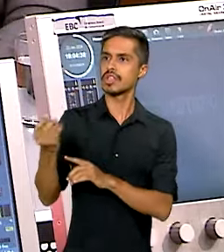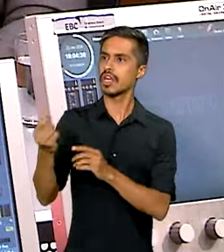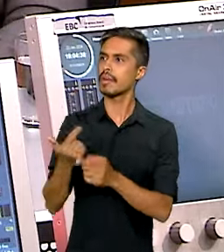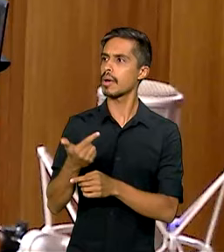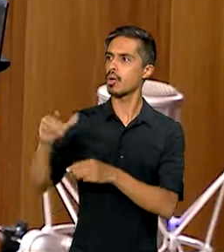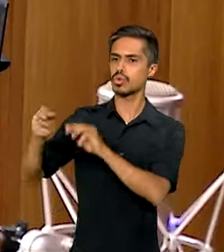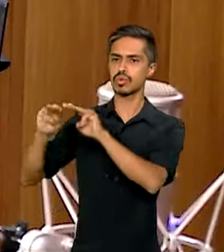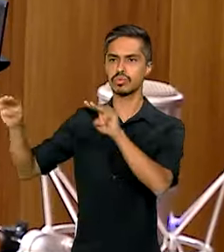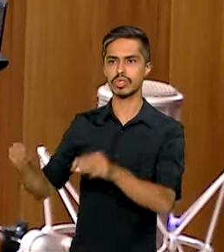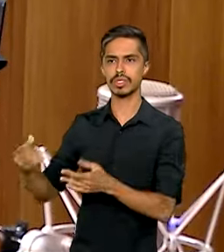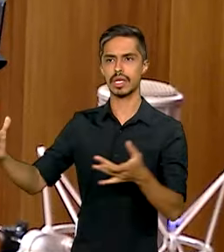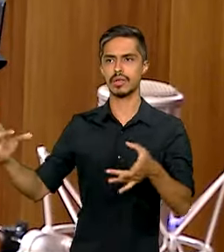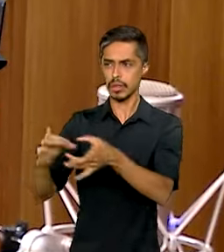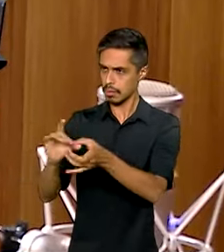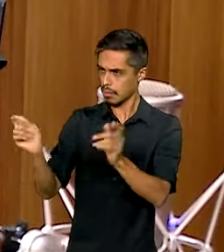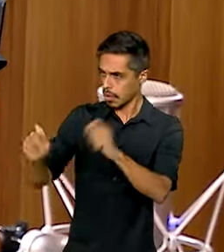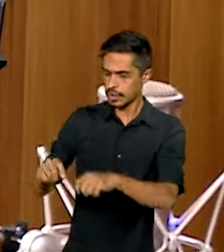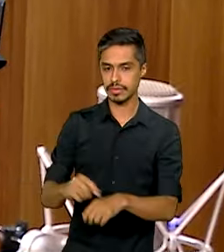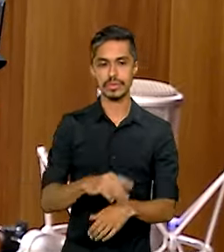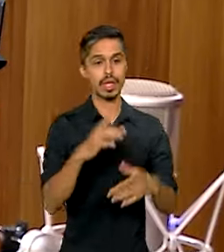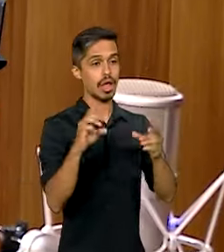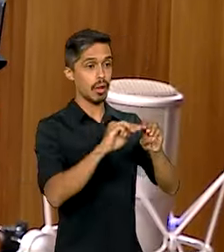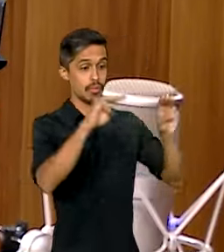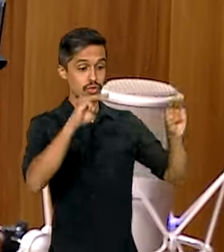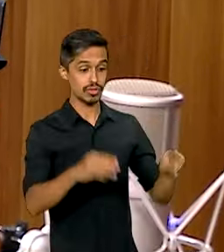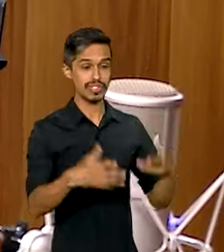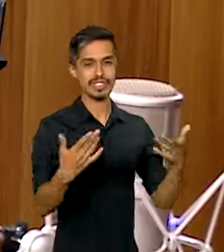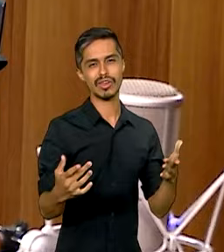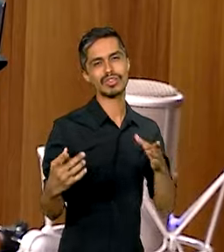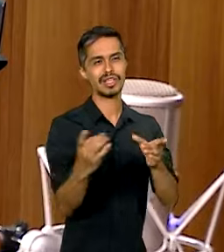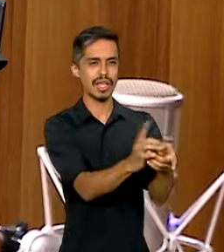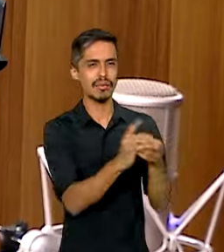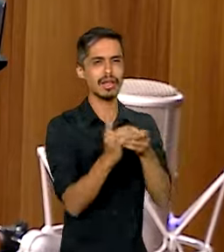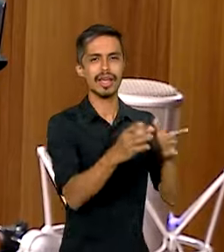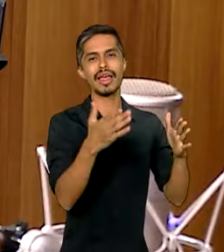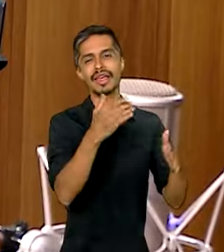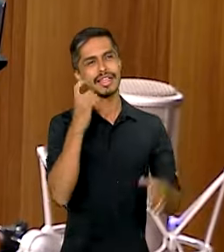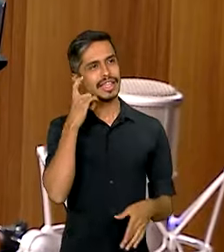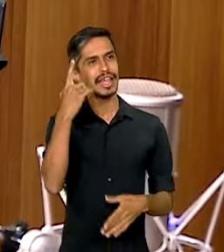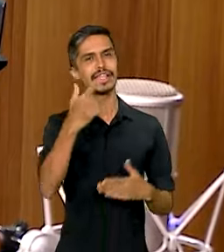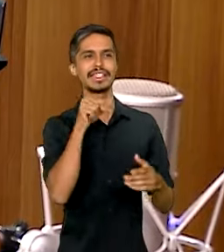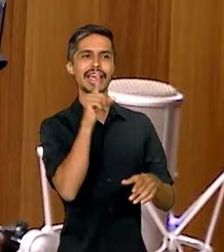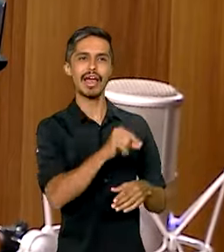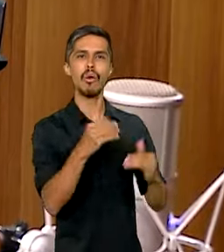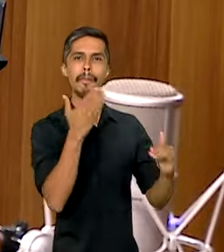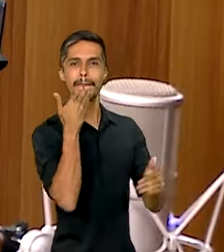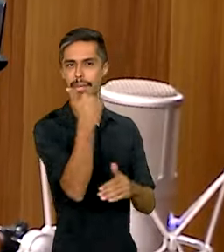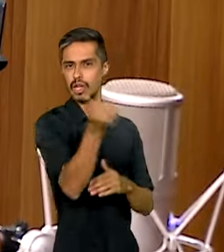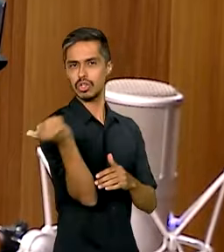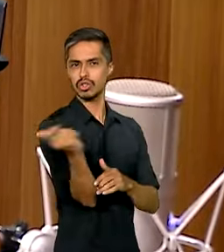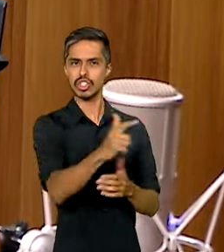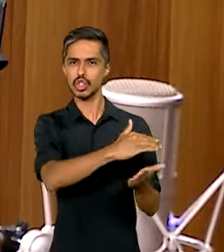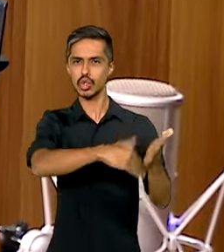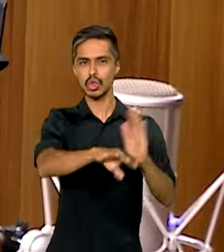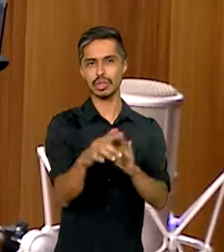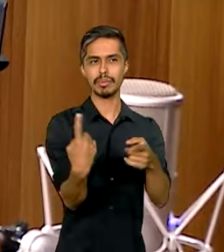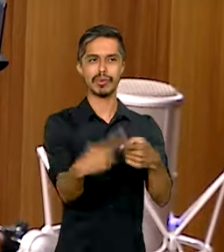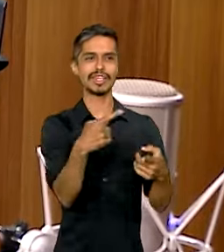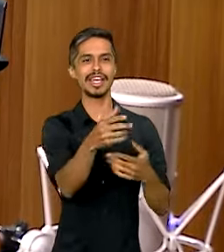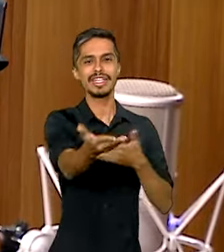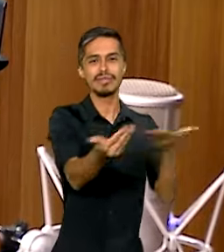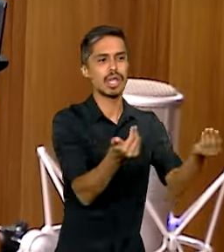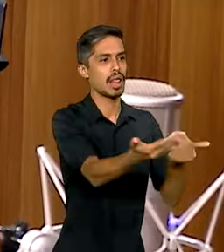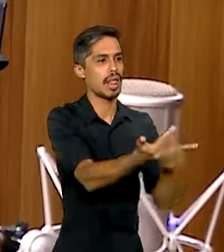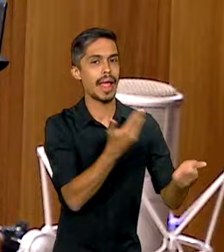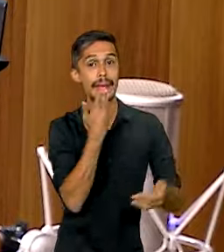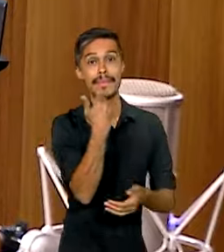museus? A ideia é que o Museu da Democracia seja o Museu dos Museus, no sentido de que ele vai concentrar ações de todos os museus do país